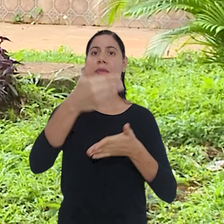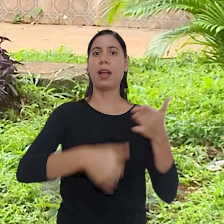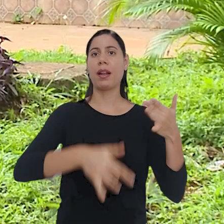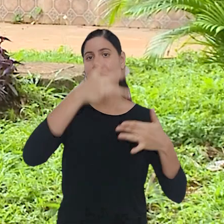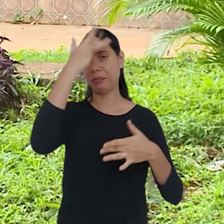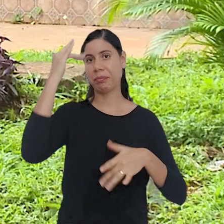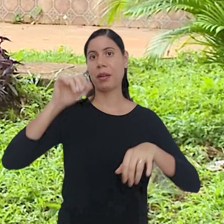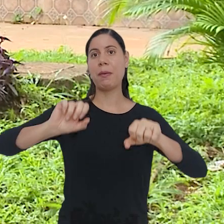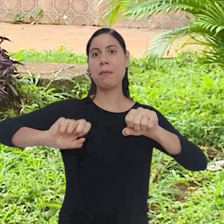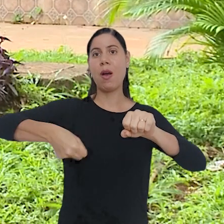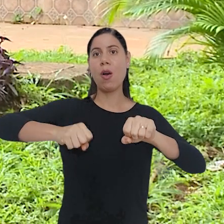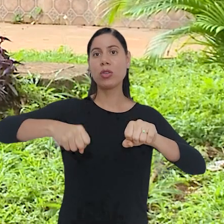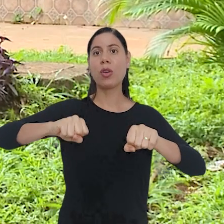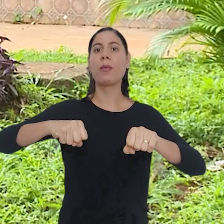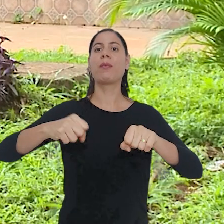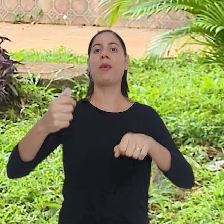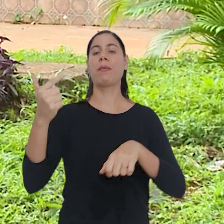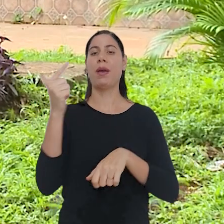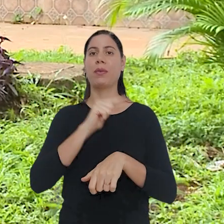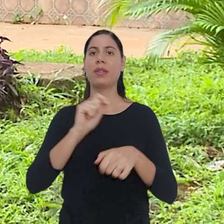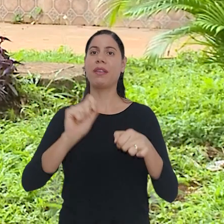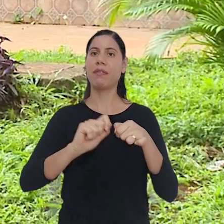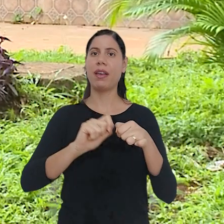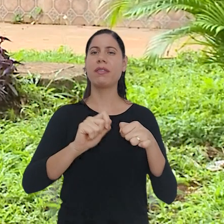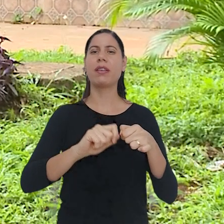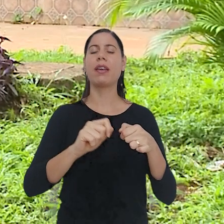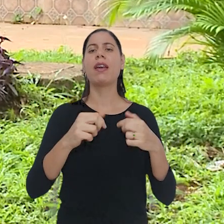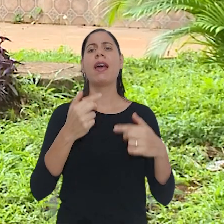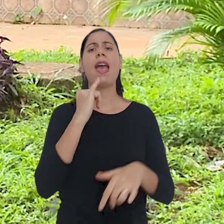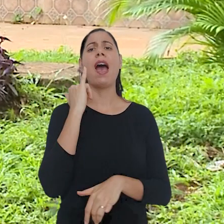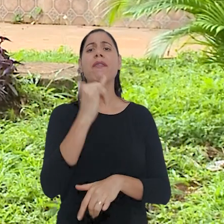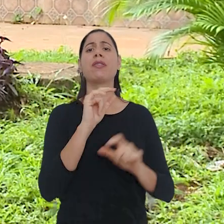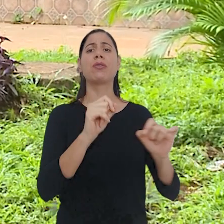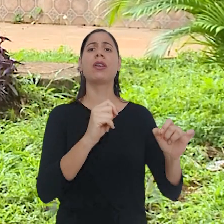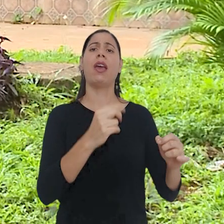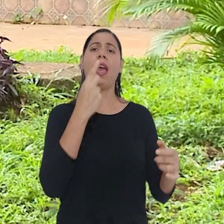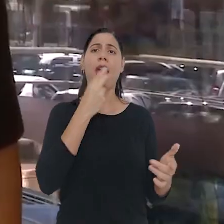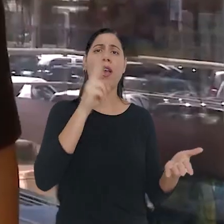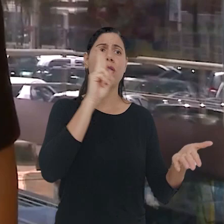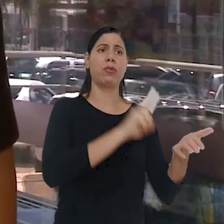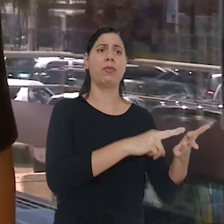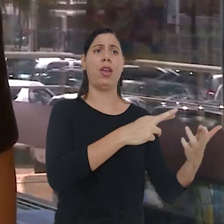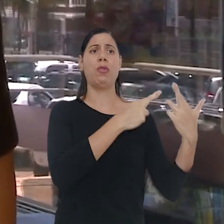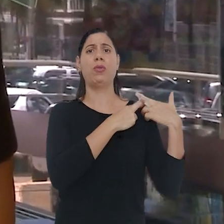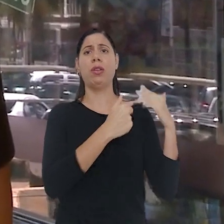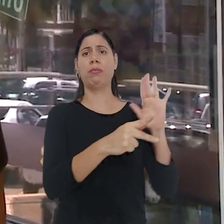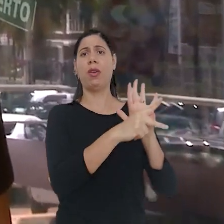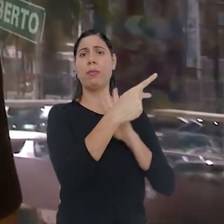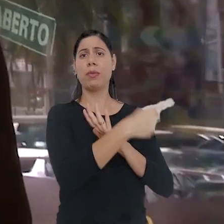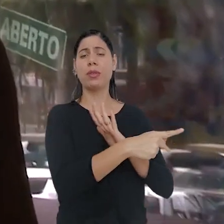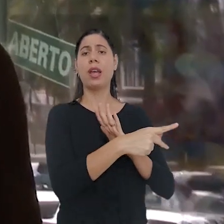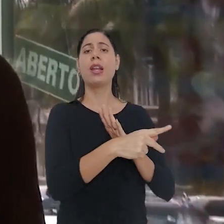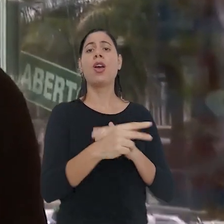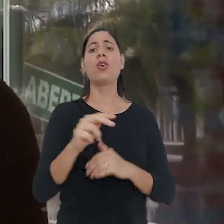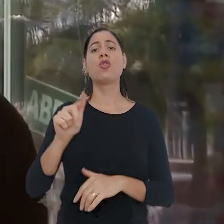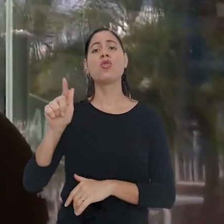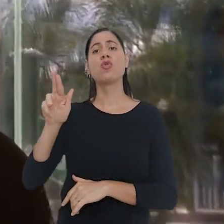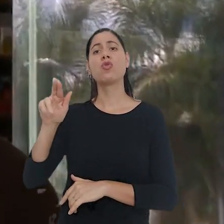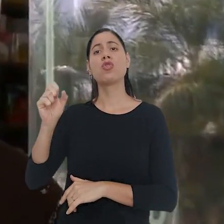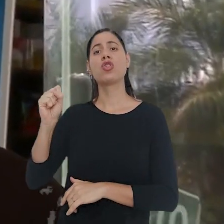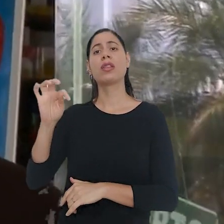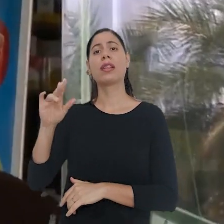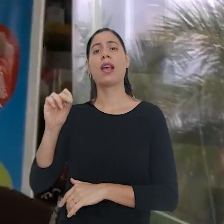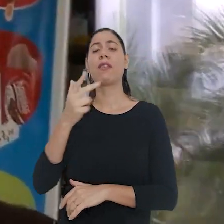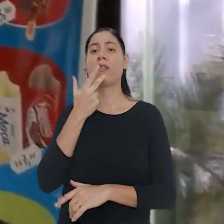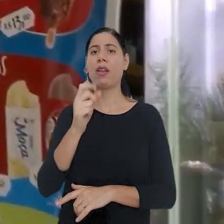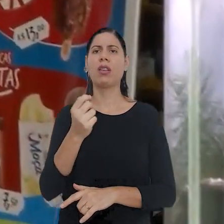para o serviço. Apontam que os Correios deveriam ser responsáveis por esse trabalho. No residencial onde o Gustavo mora, ele diz que